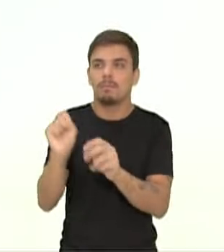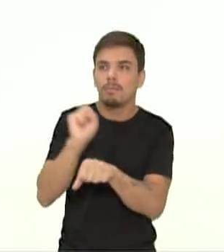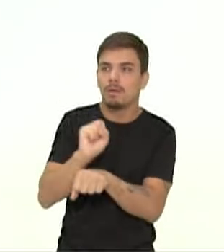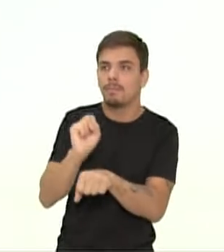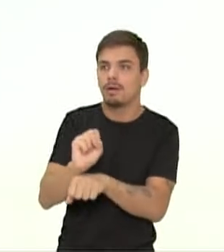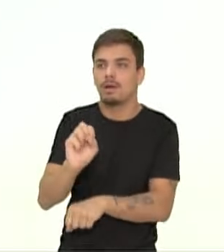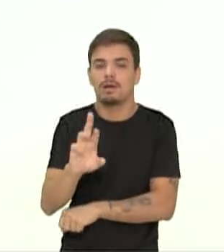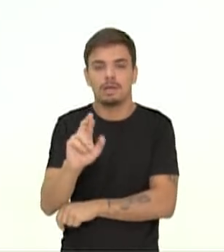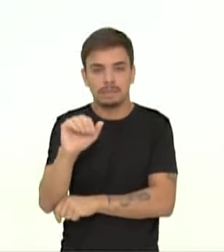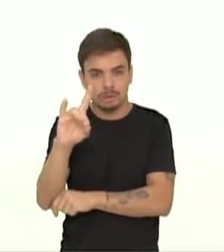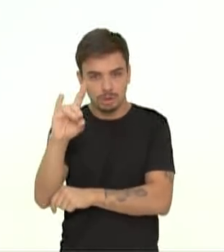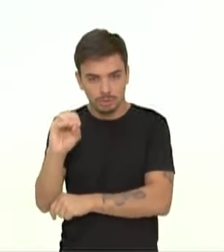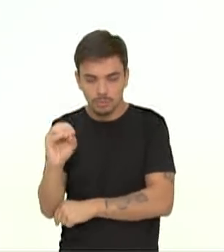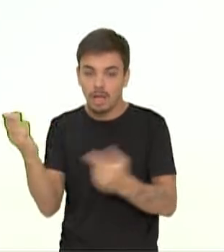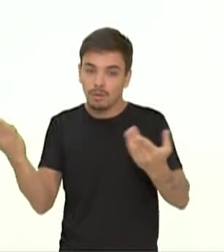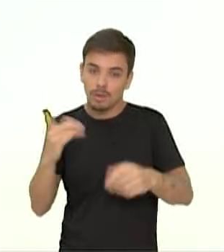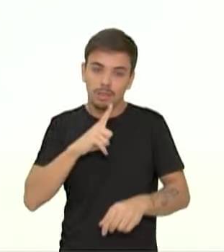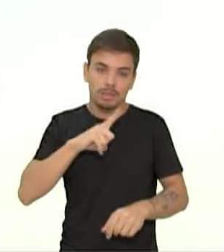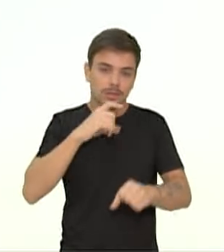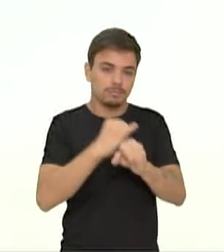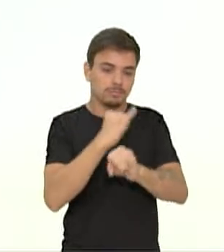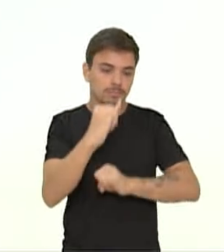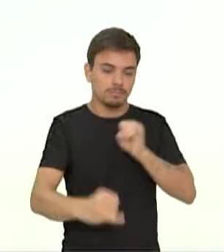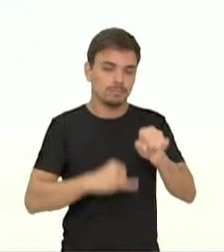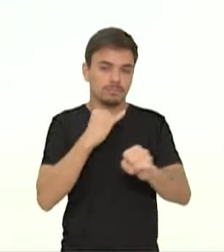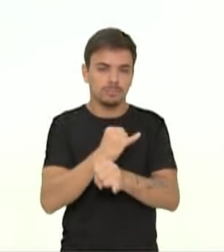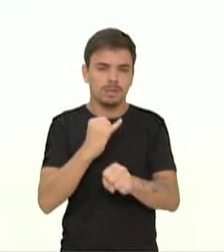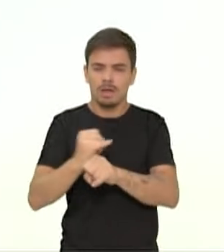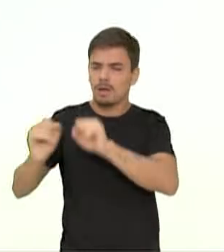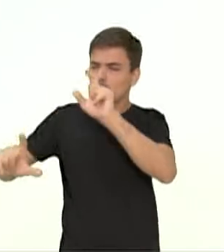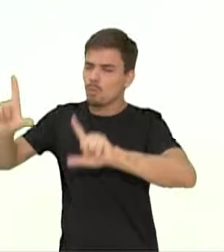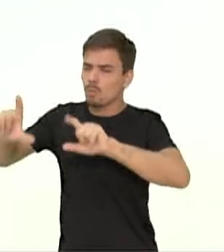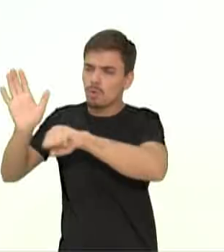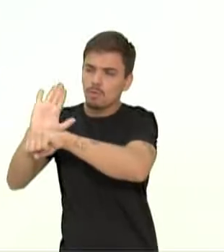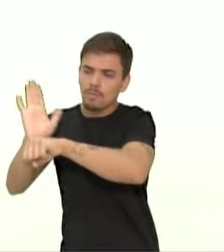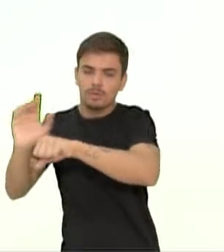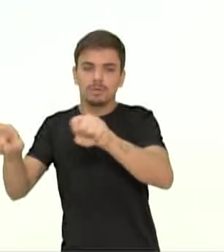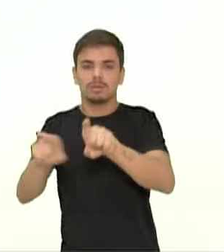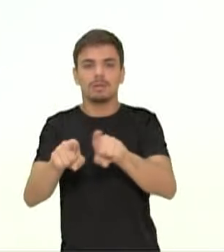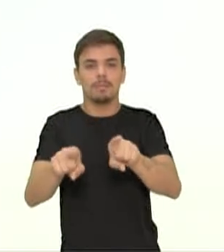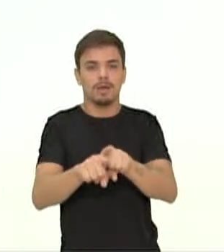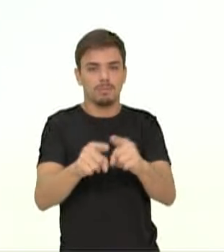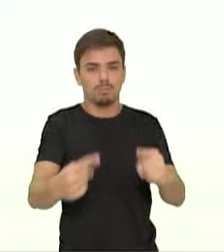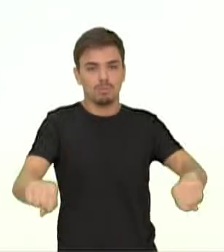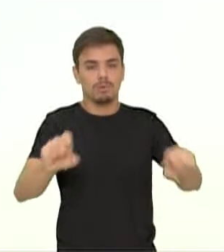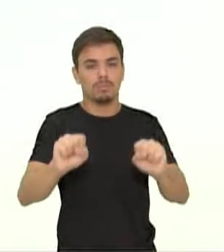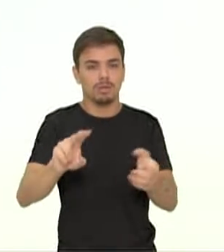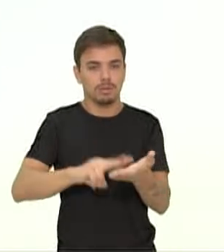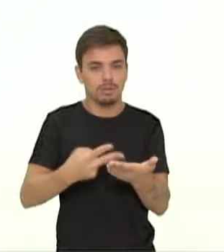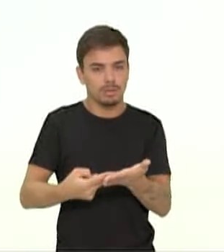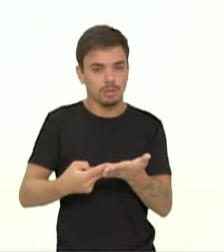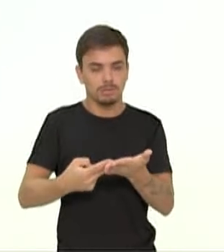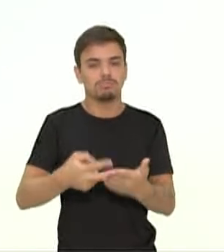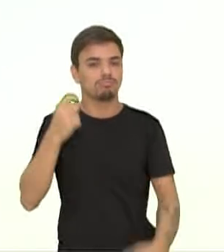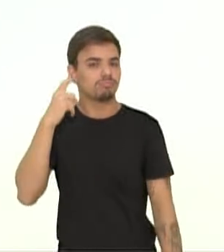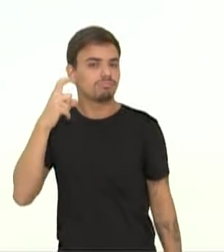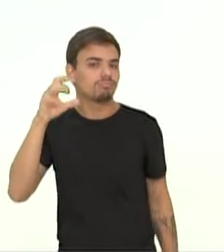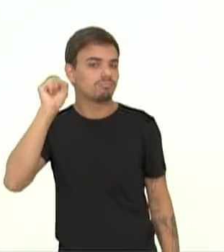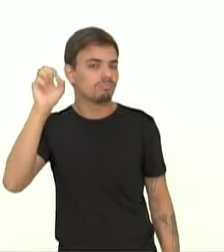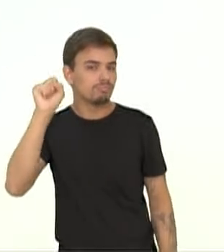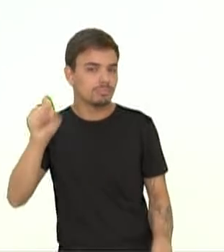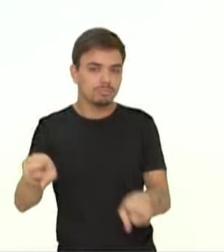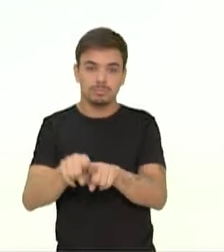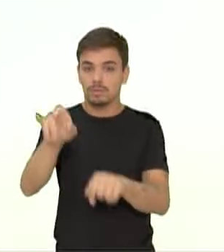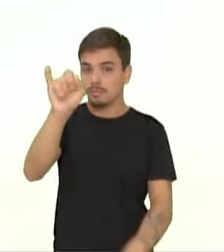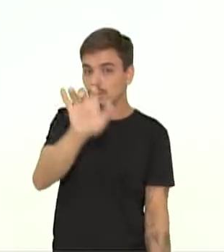a internet, músicas, videoclipes e shows que podem ser traduzidos em som e imagem por meio do